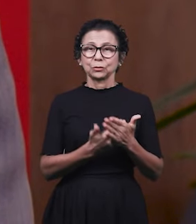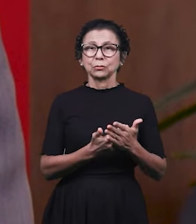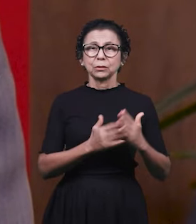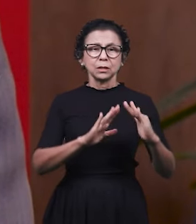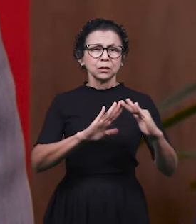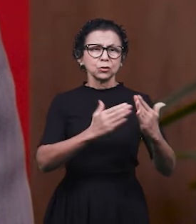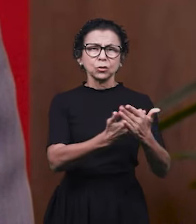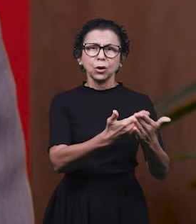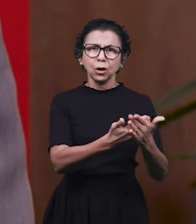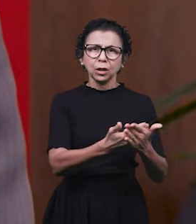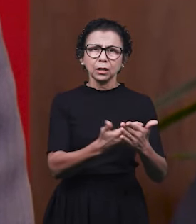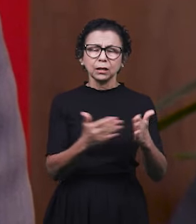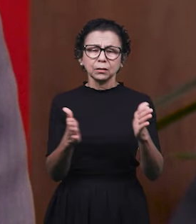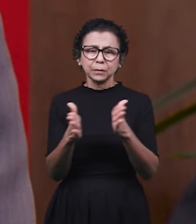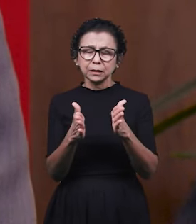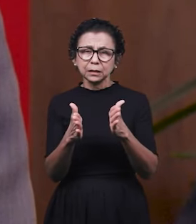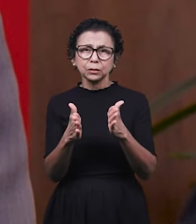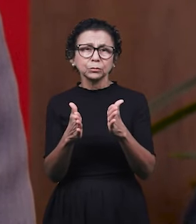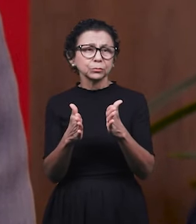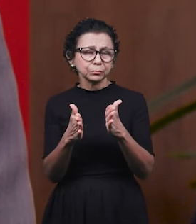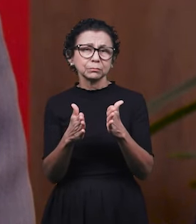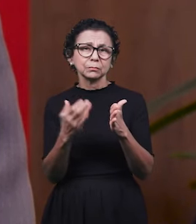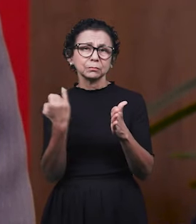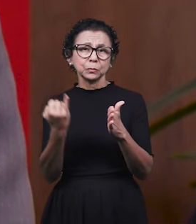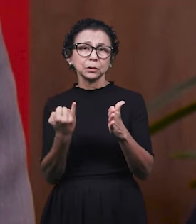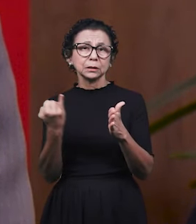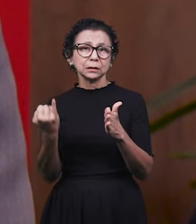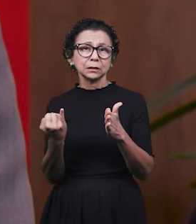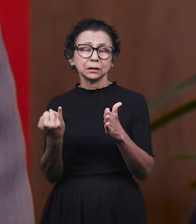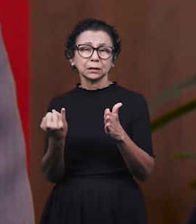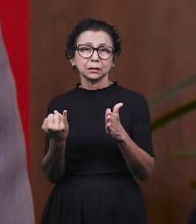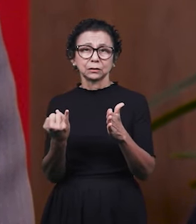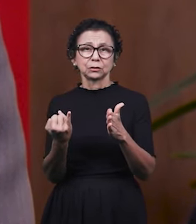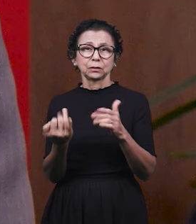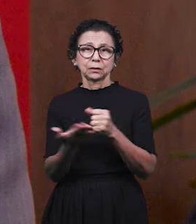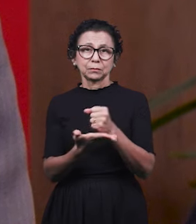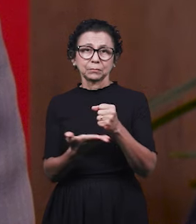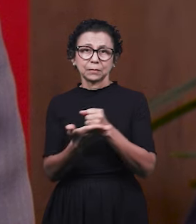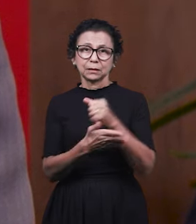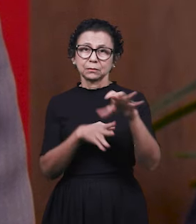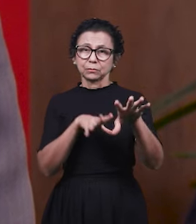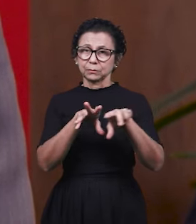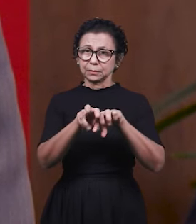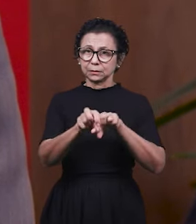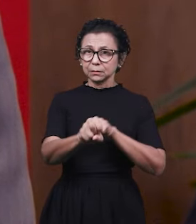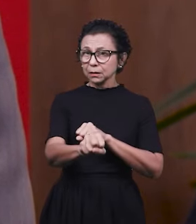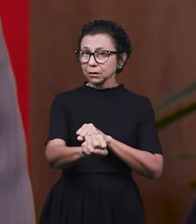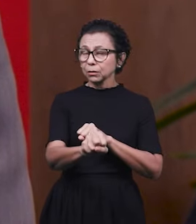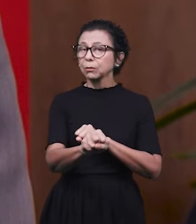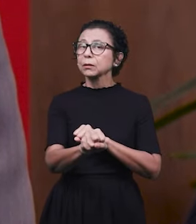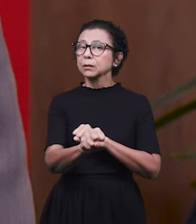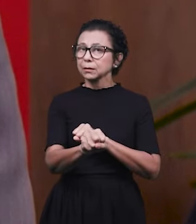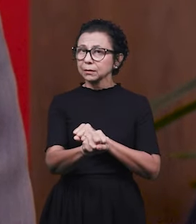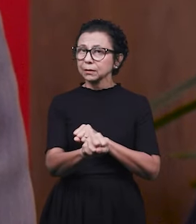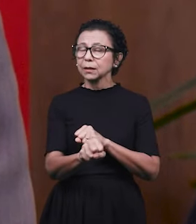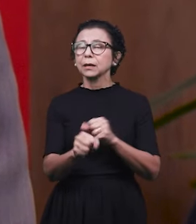é fundamental. A base da sua formação educacional, ela